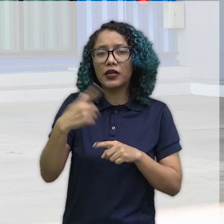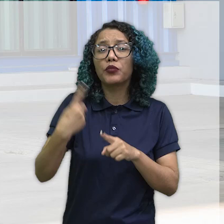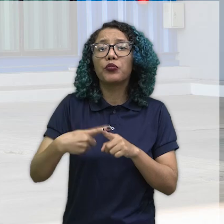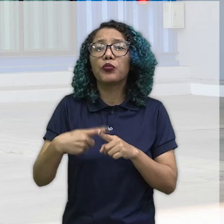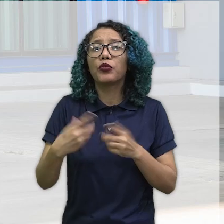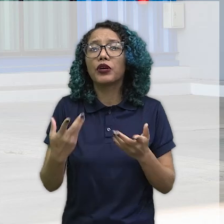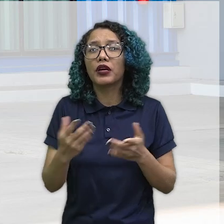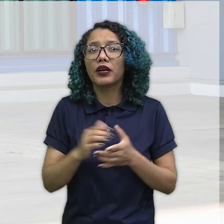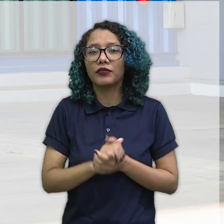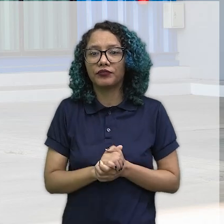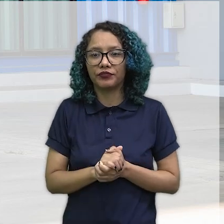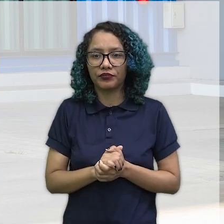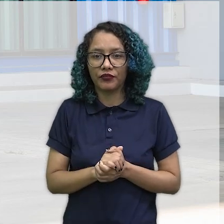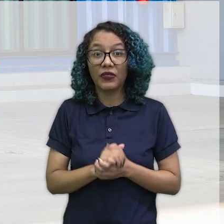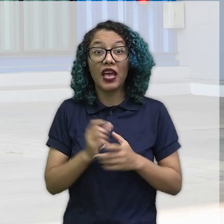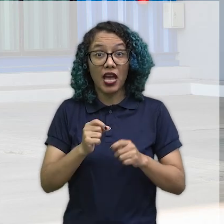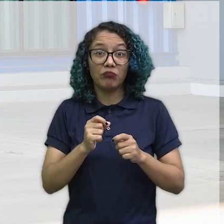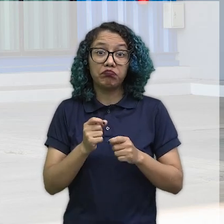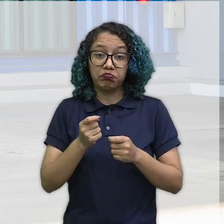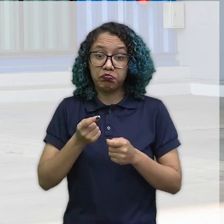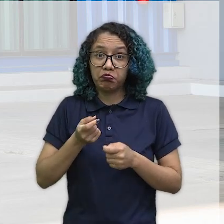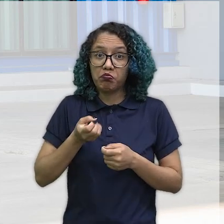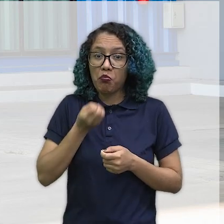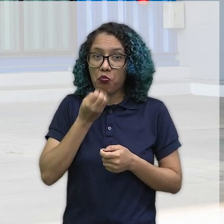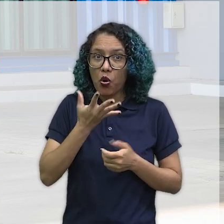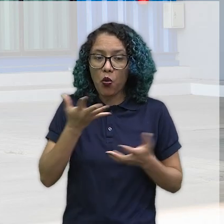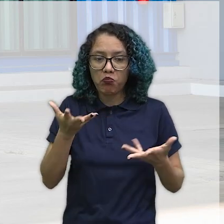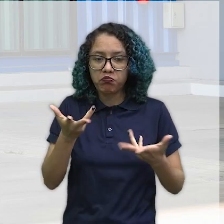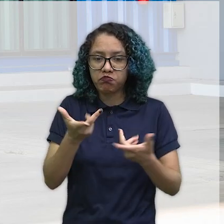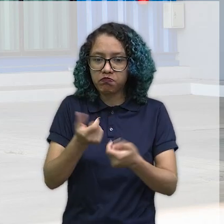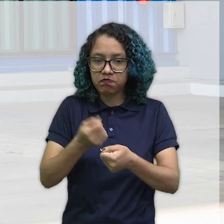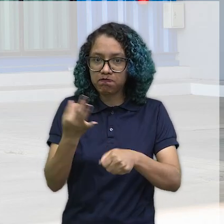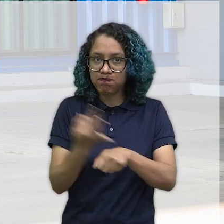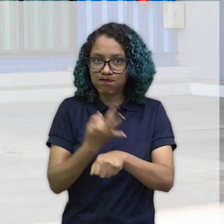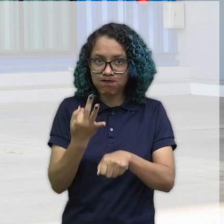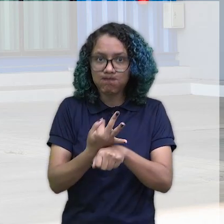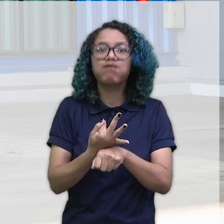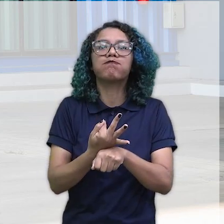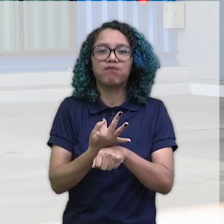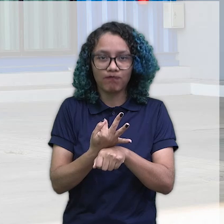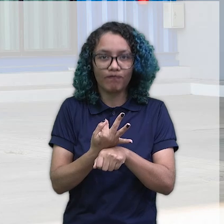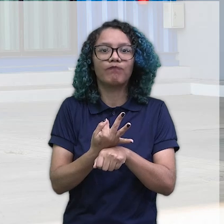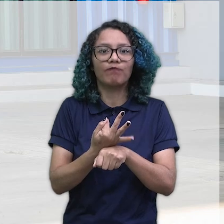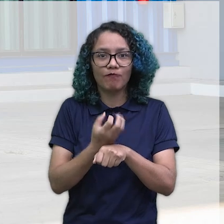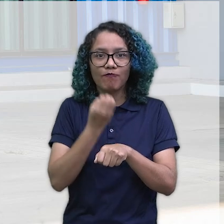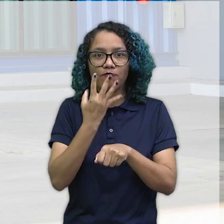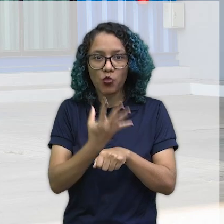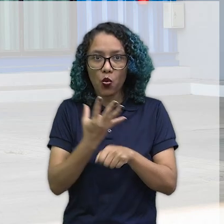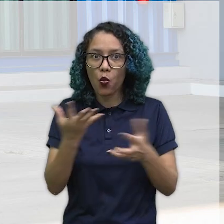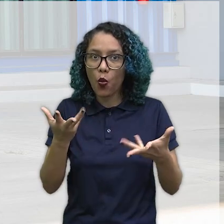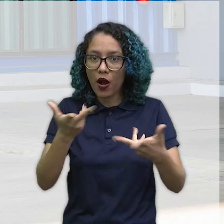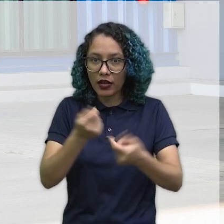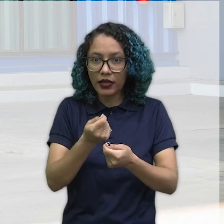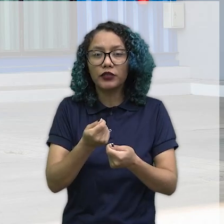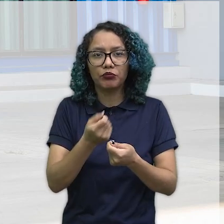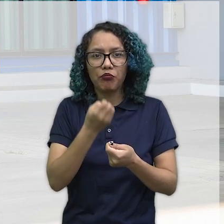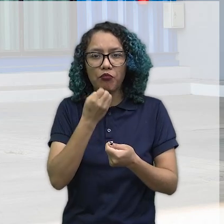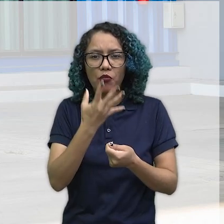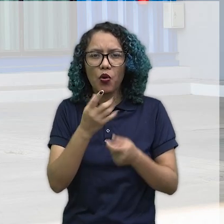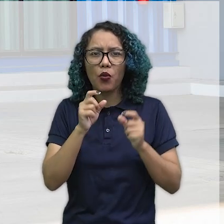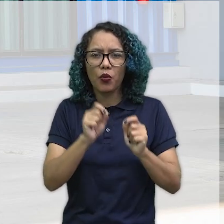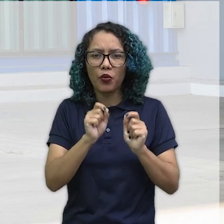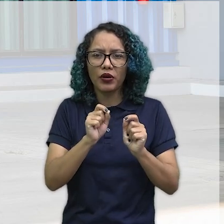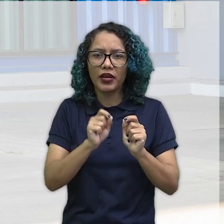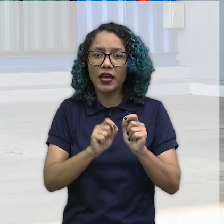por quê? Devido à sua durabilidade e à sua resistência. Então, elas se tornam ideais para a construção de